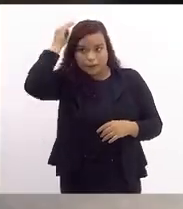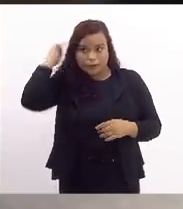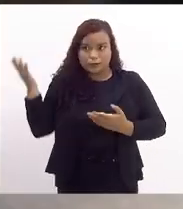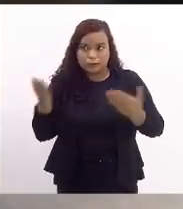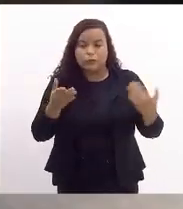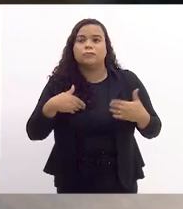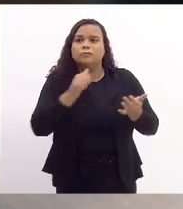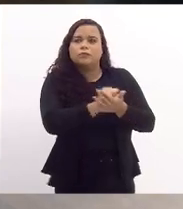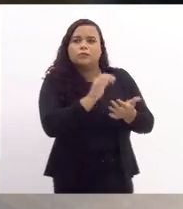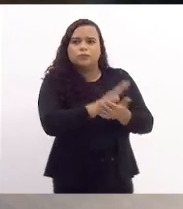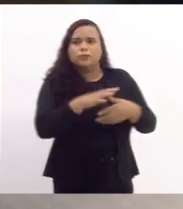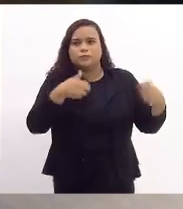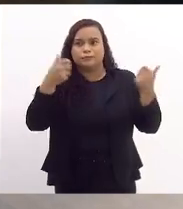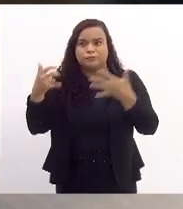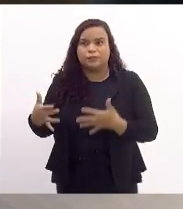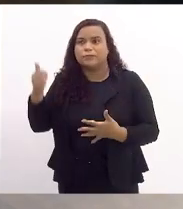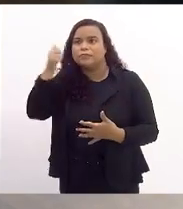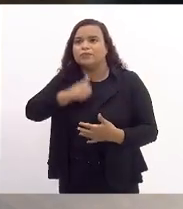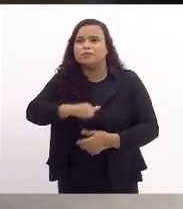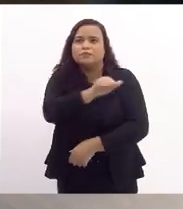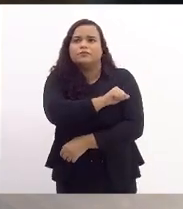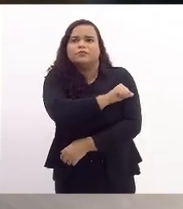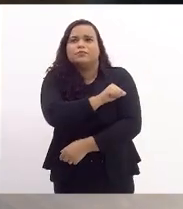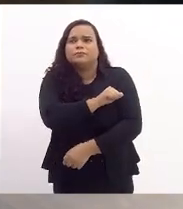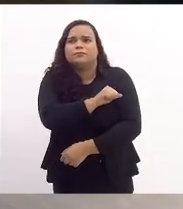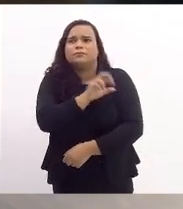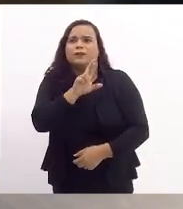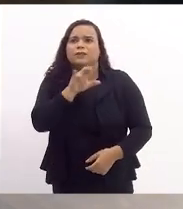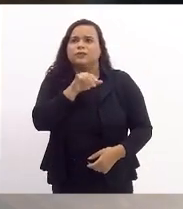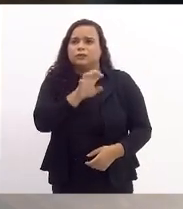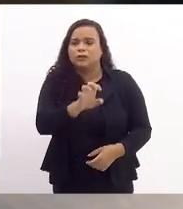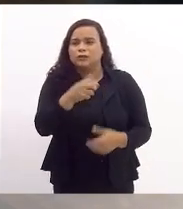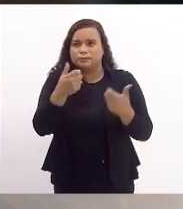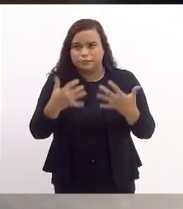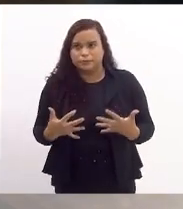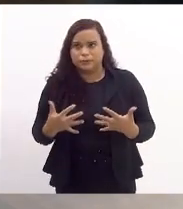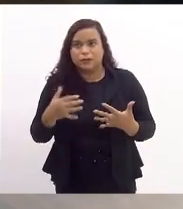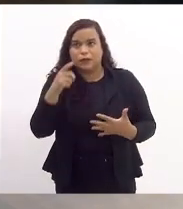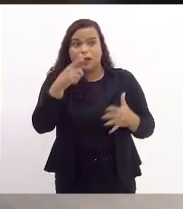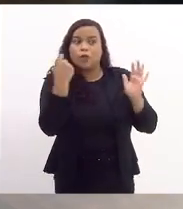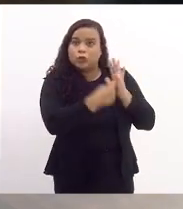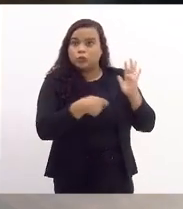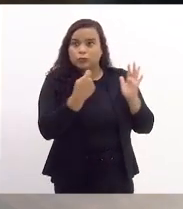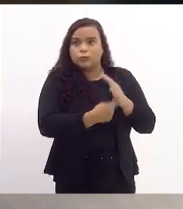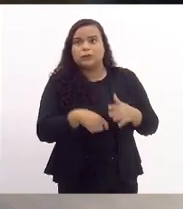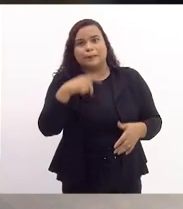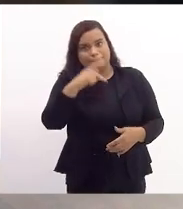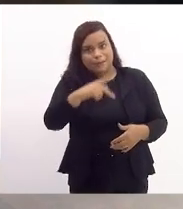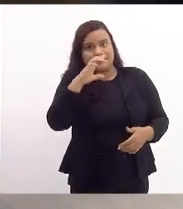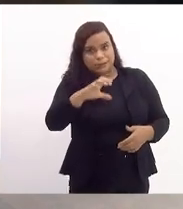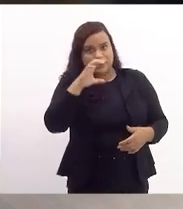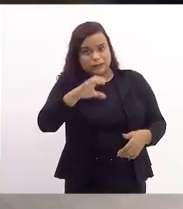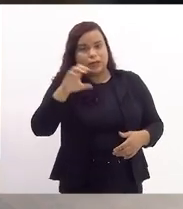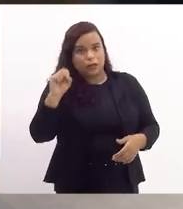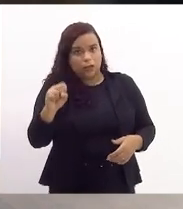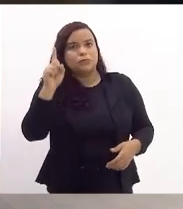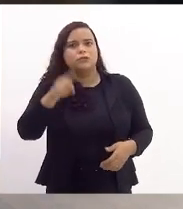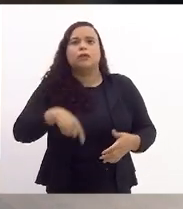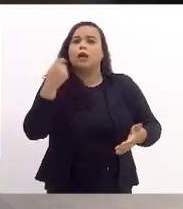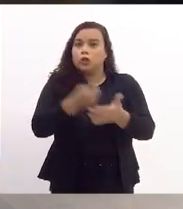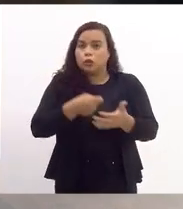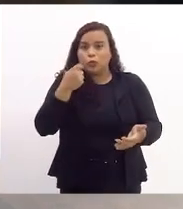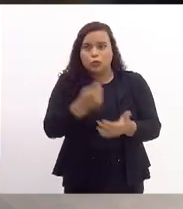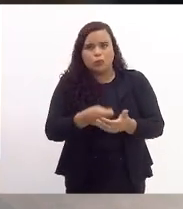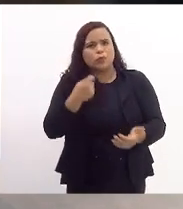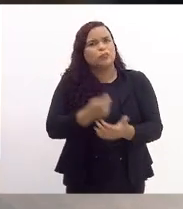o presidente na fala do deputado enfermeira Rejane dizer que essa luta do pccs primeiro uma luta